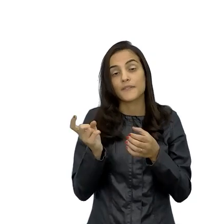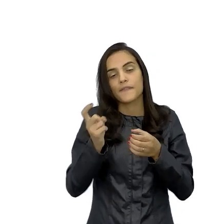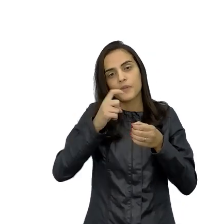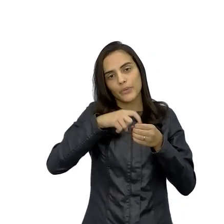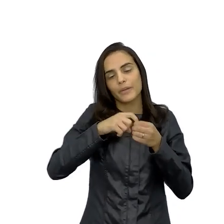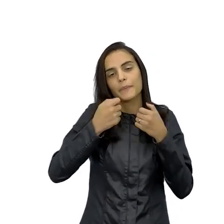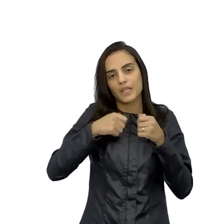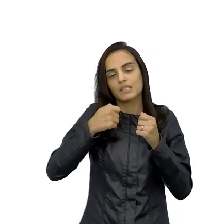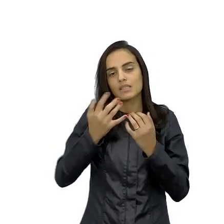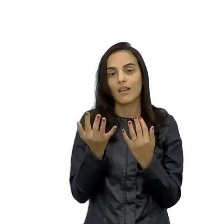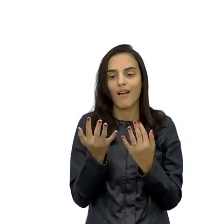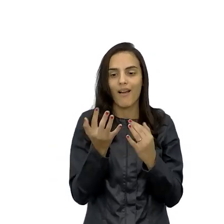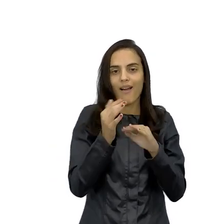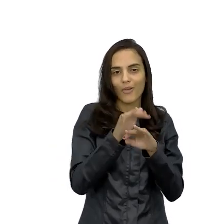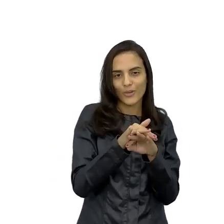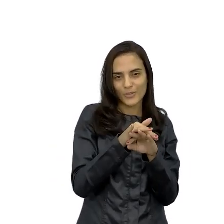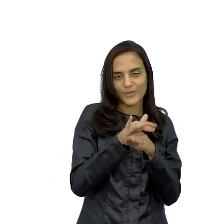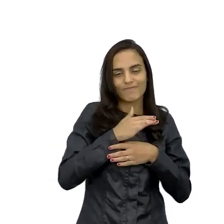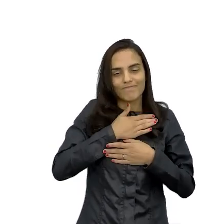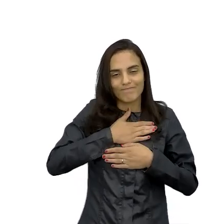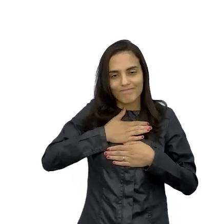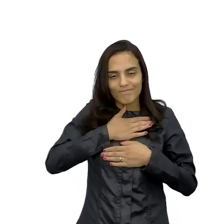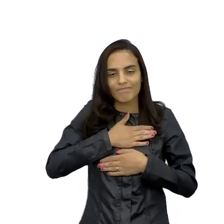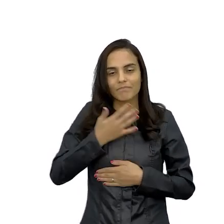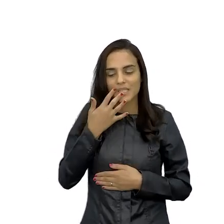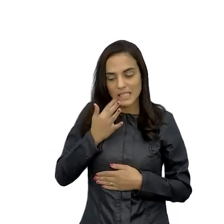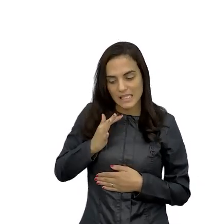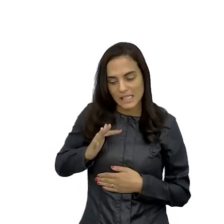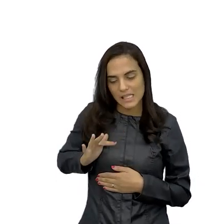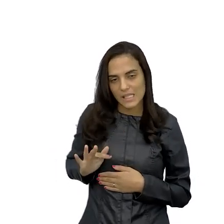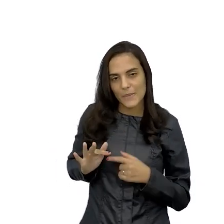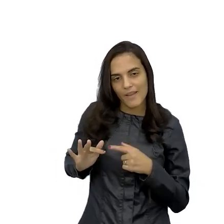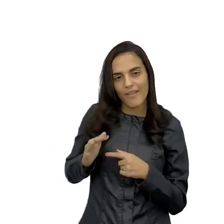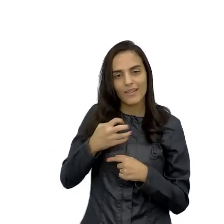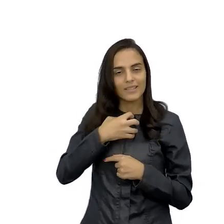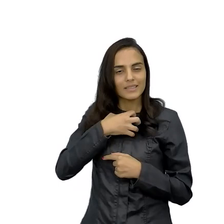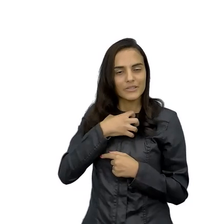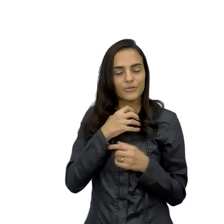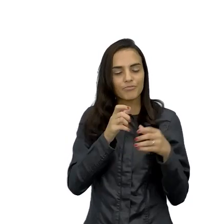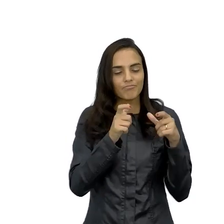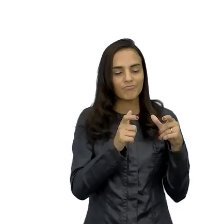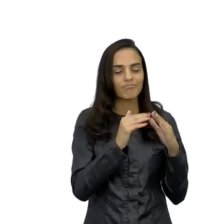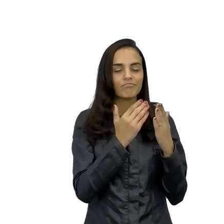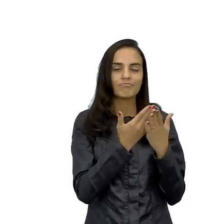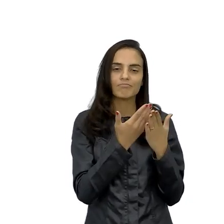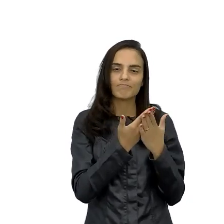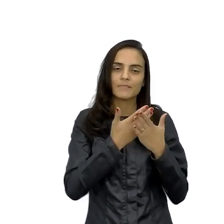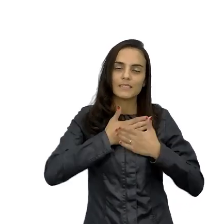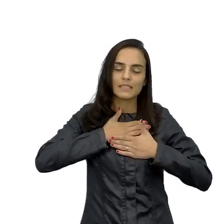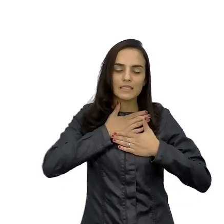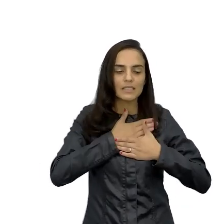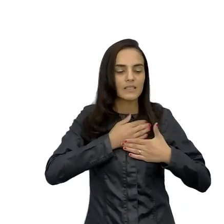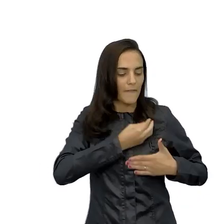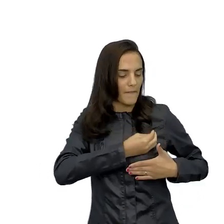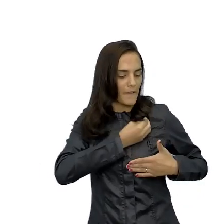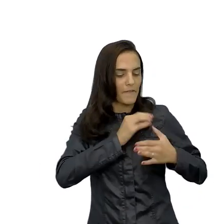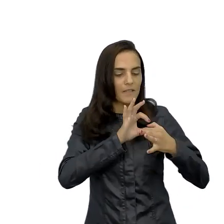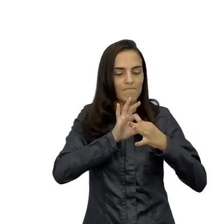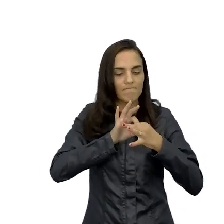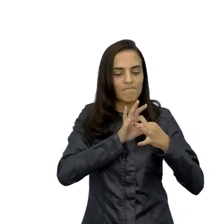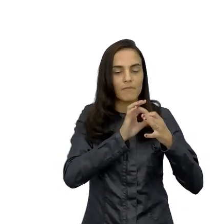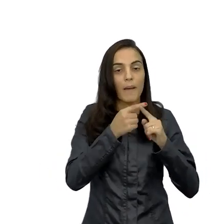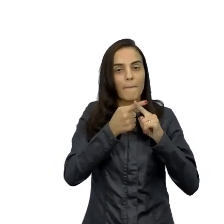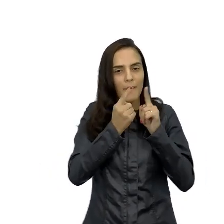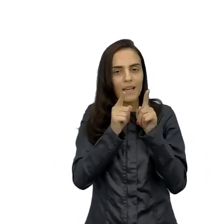precisa ter esse acolhimento, né, gostoso para as crianças, né, sentir que aquele espaço é um espaço de convivência, mas também um espaço